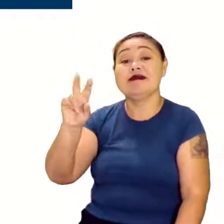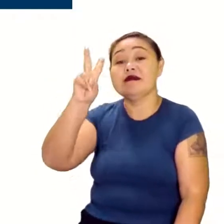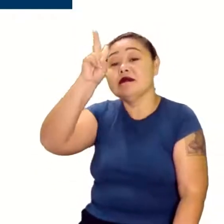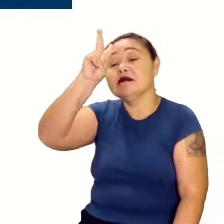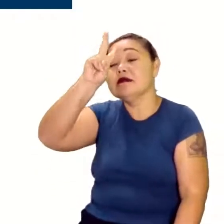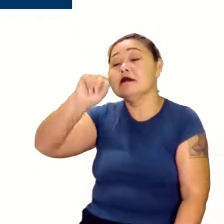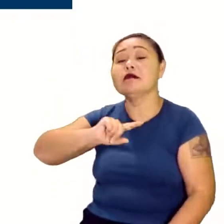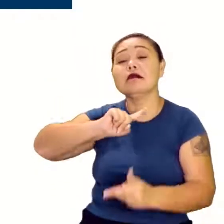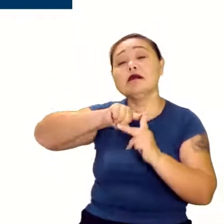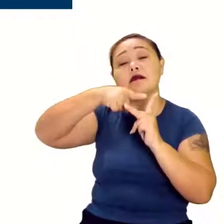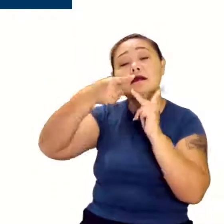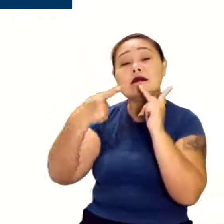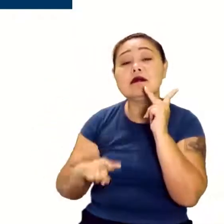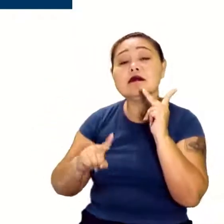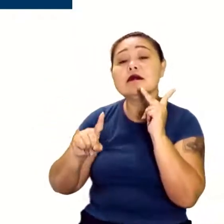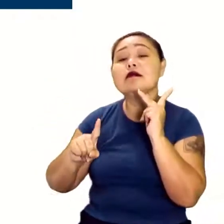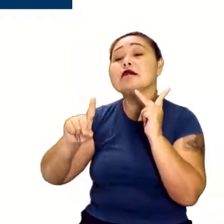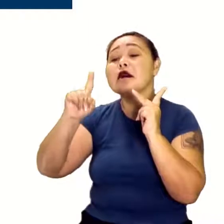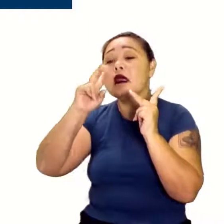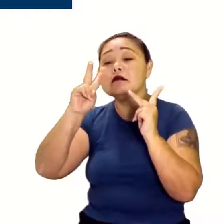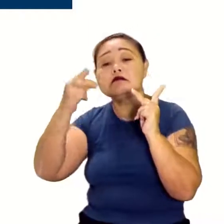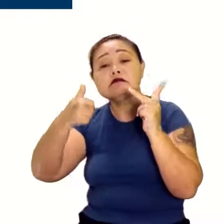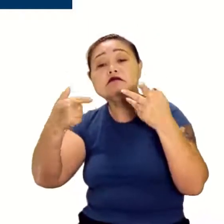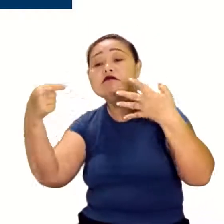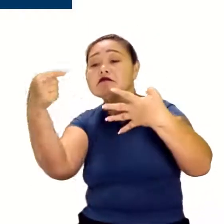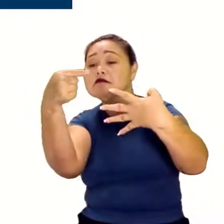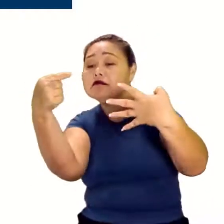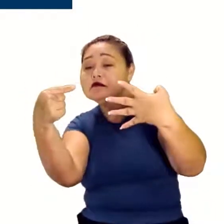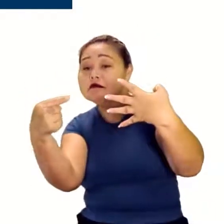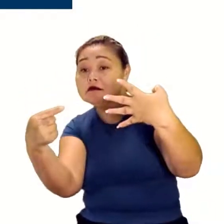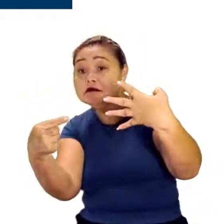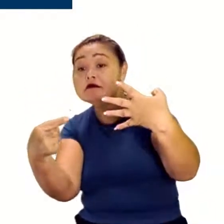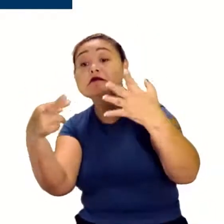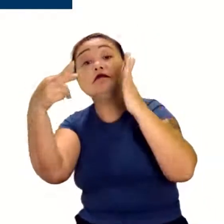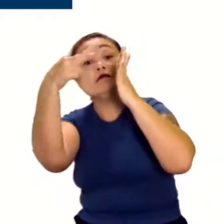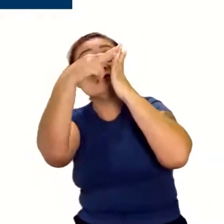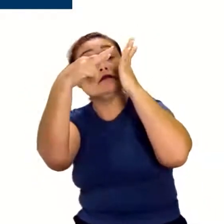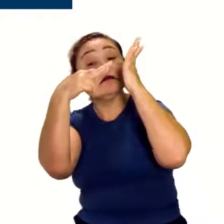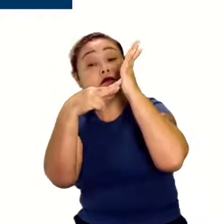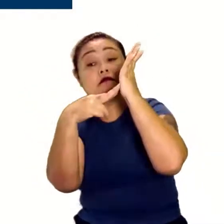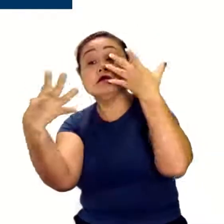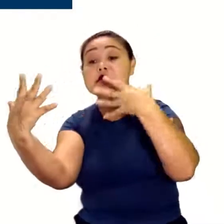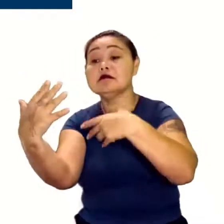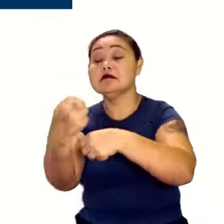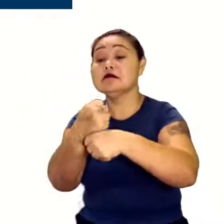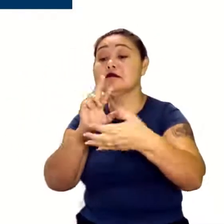é radiciação, rever suas propriedades e regras